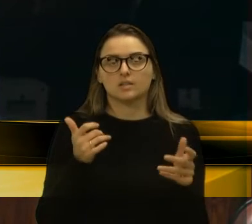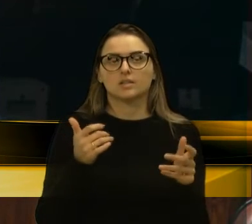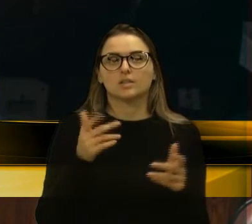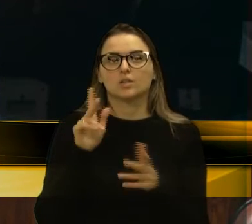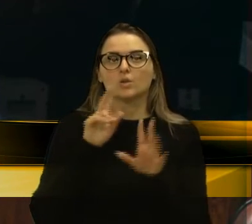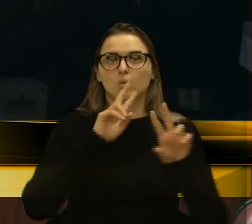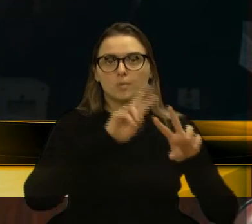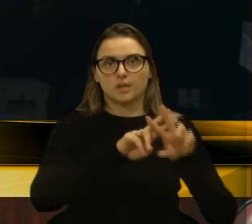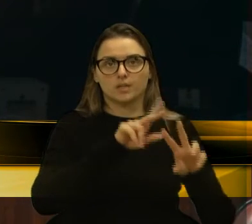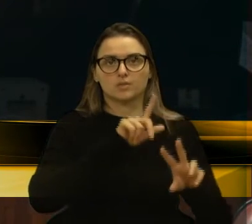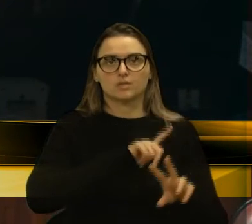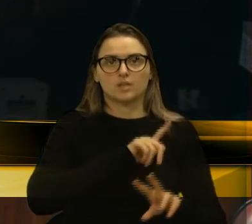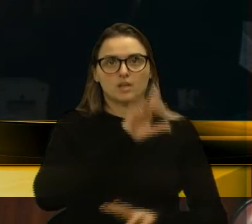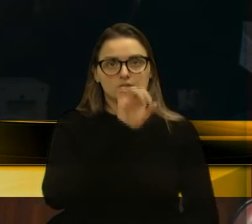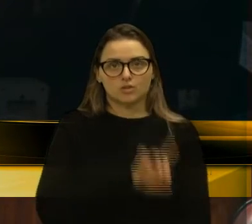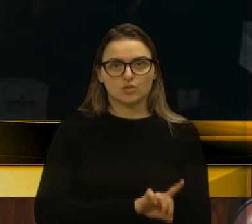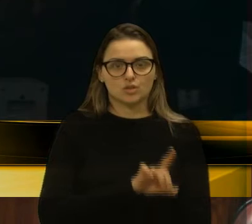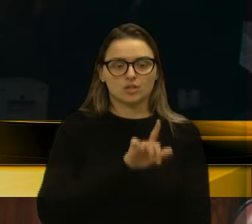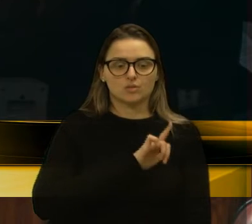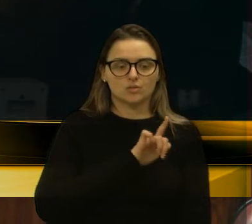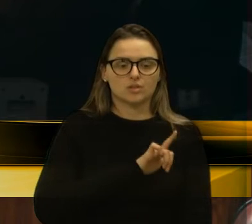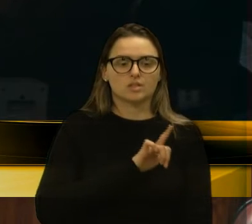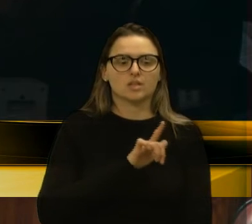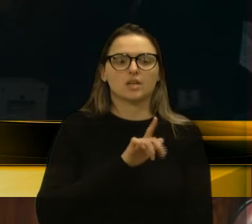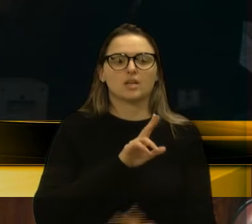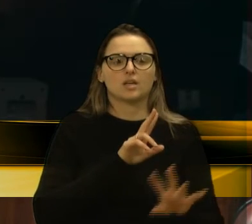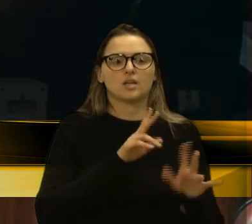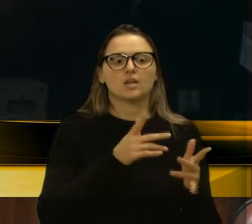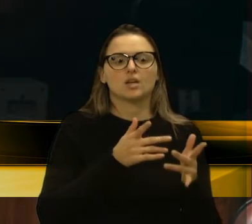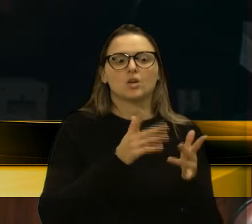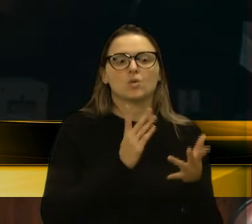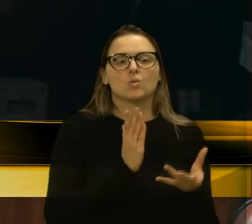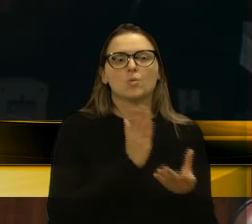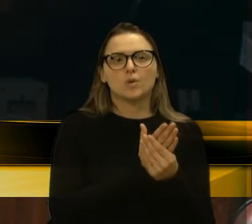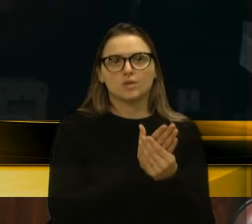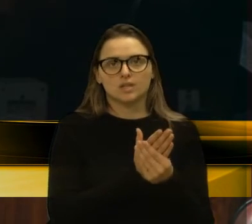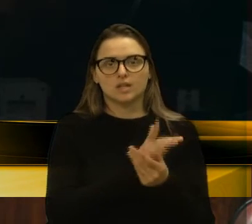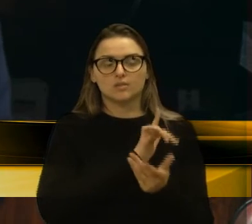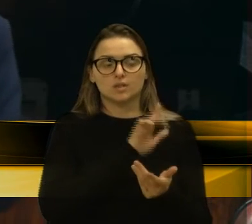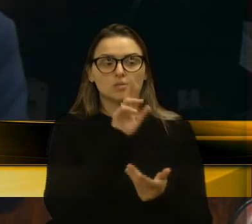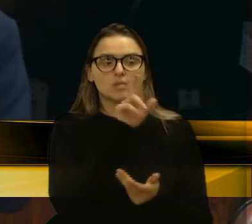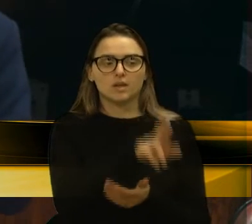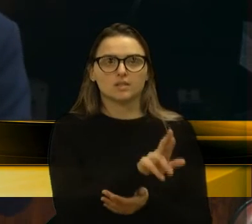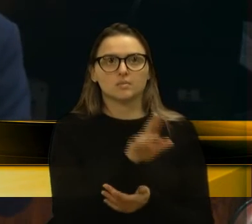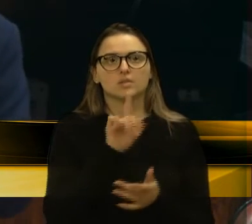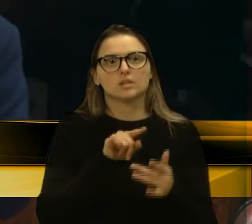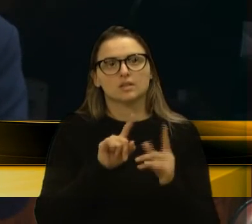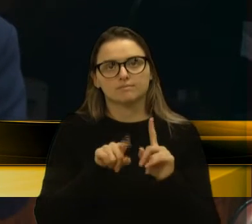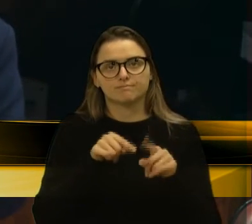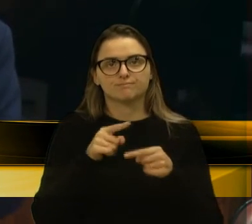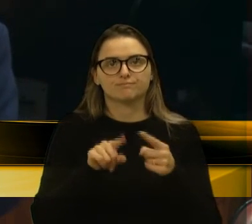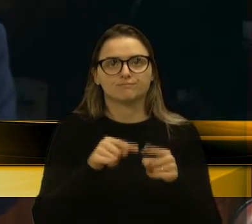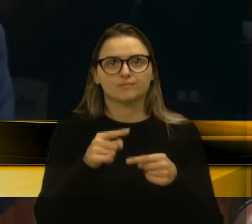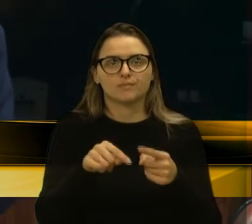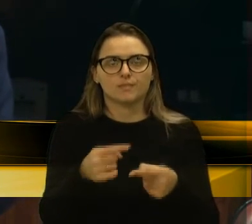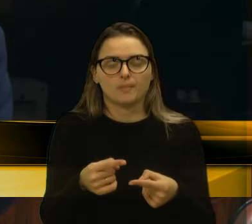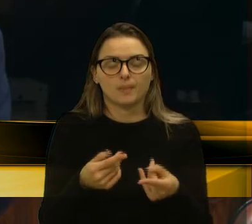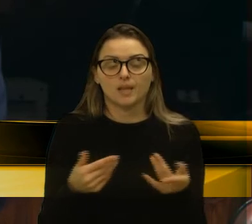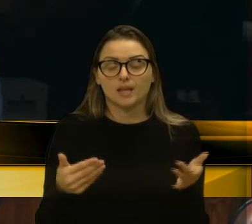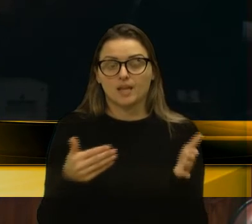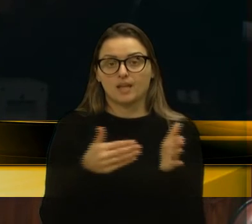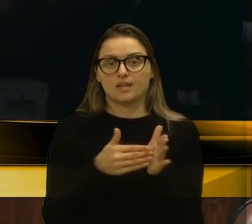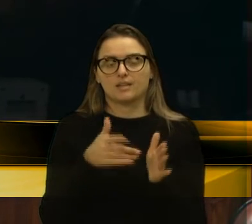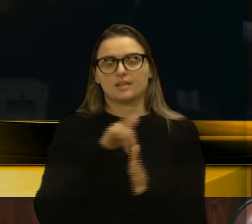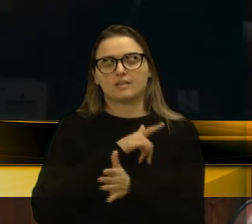de ter um direito a ter uma sentença, ter uma decisão do seu processo. Isso se arrasta, mas até que